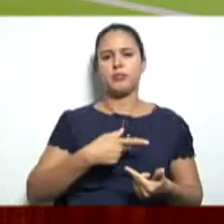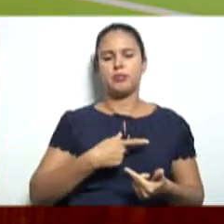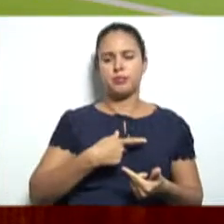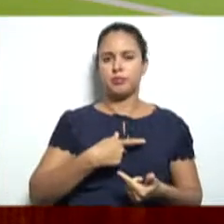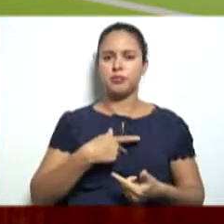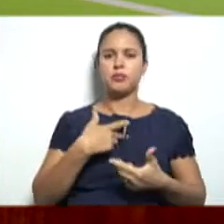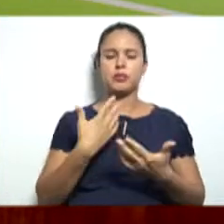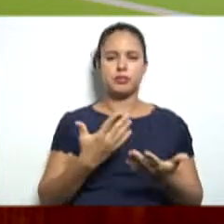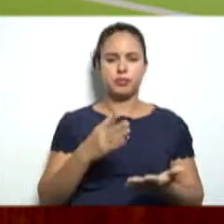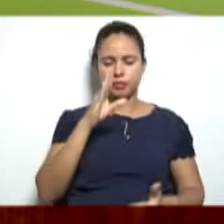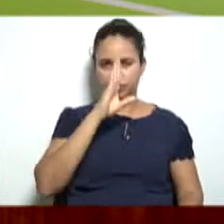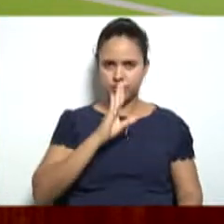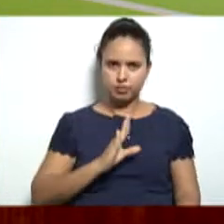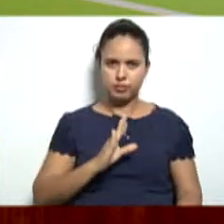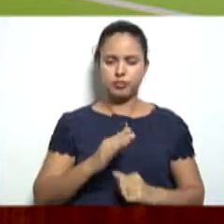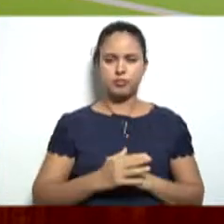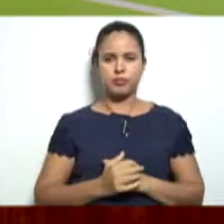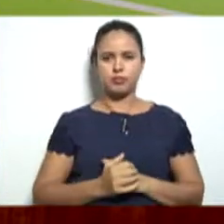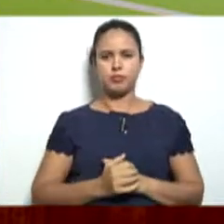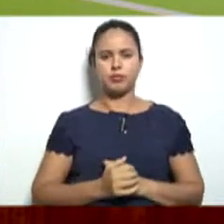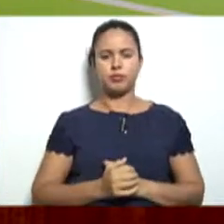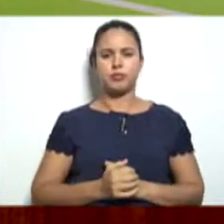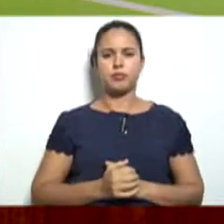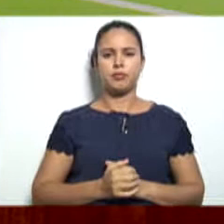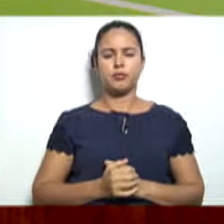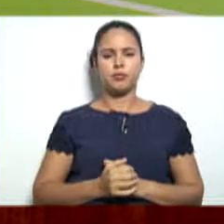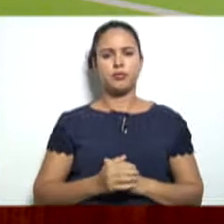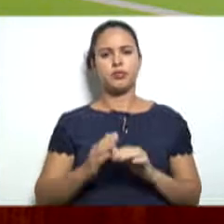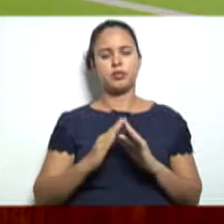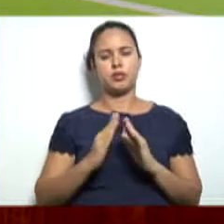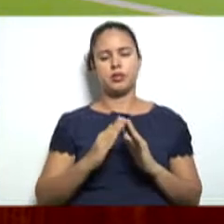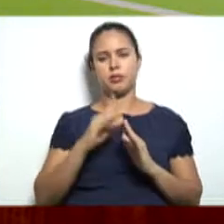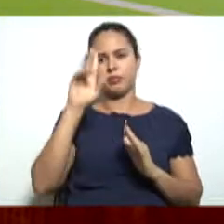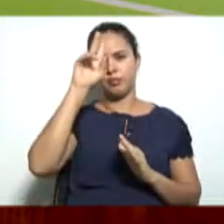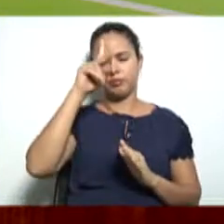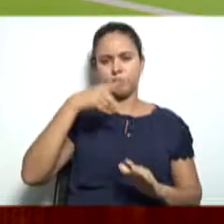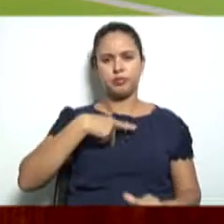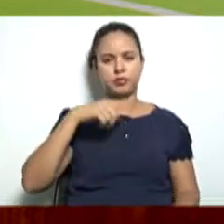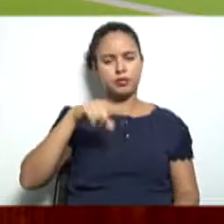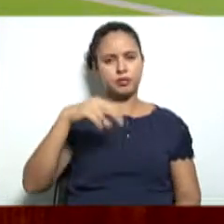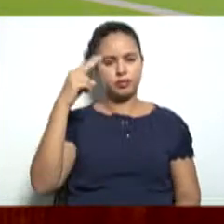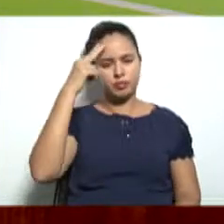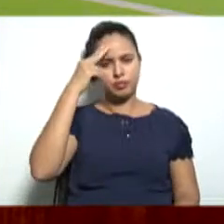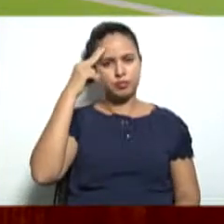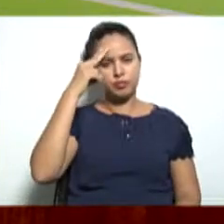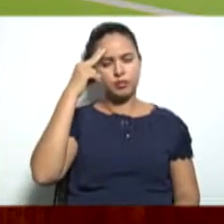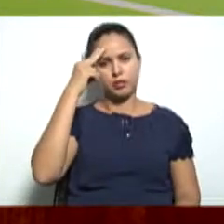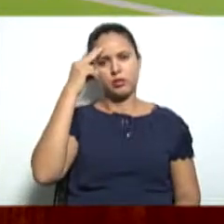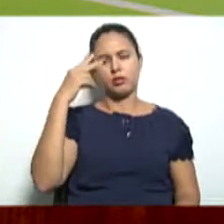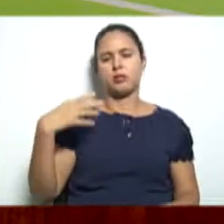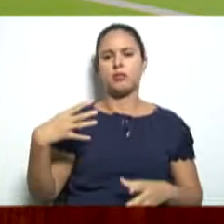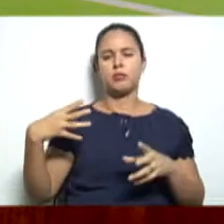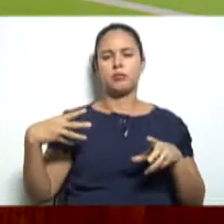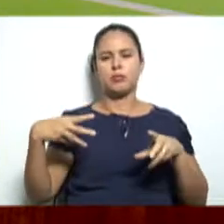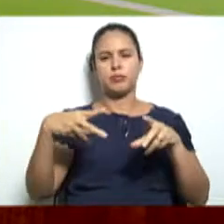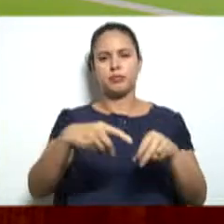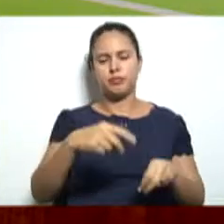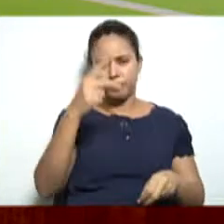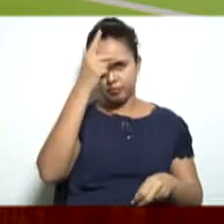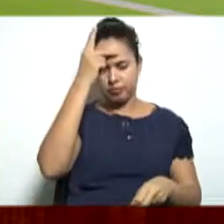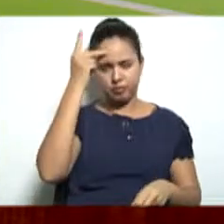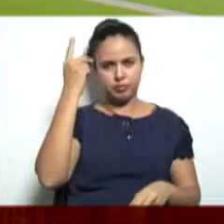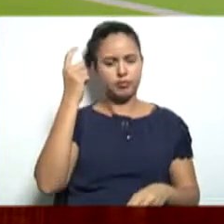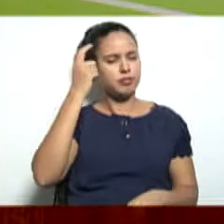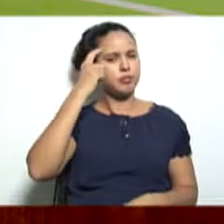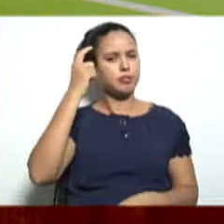custo da mão de obra. E a casa própria é o sonho para muita gente, né? E poder fazer isso com custo menor fica melhor, né?